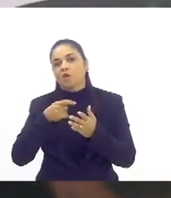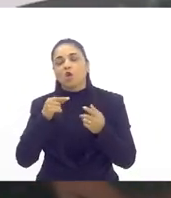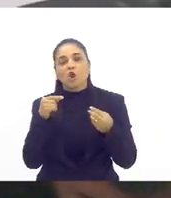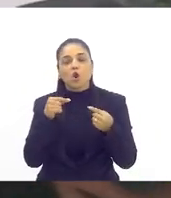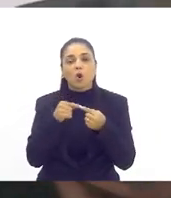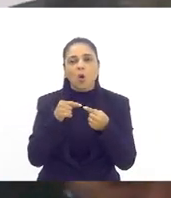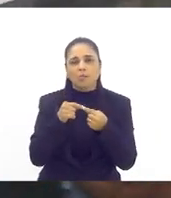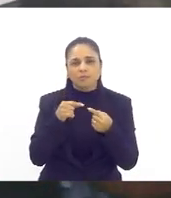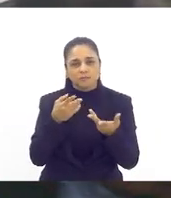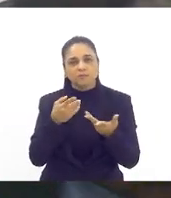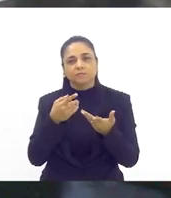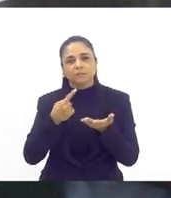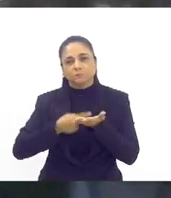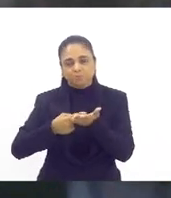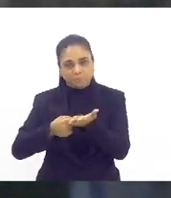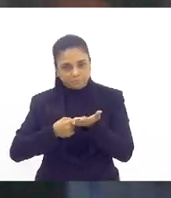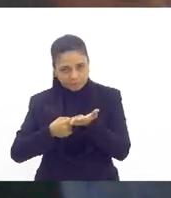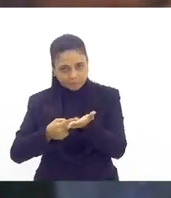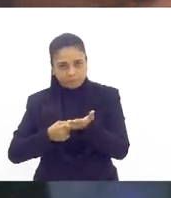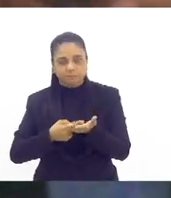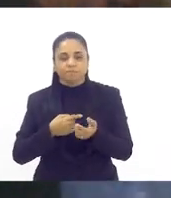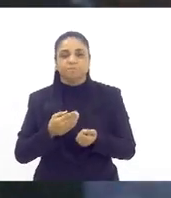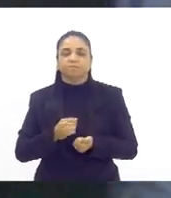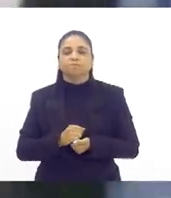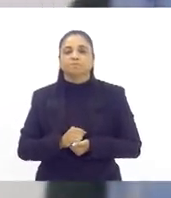nós pactuamos pode passar